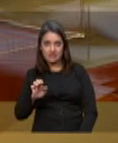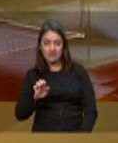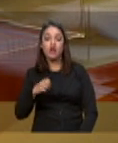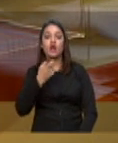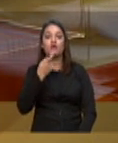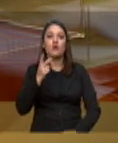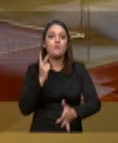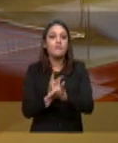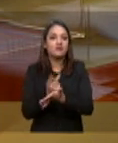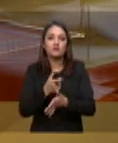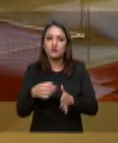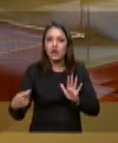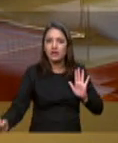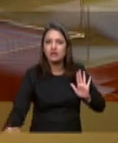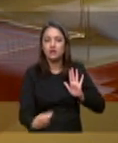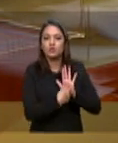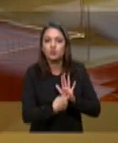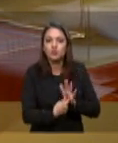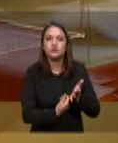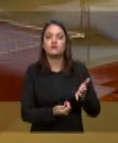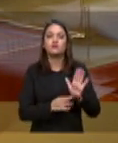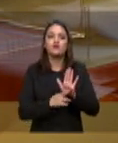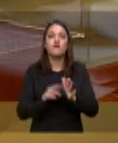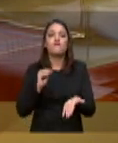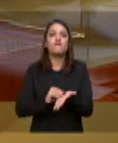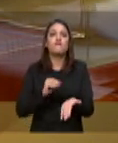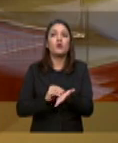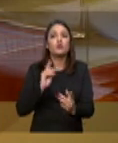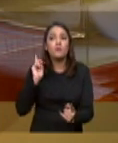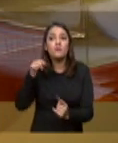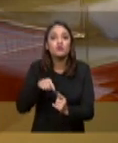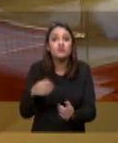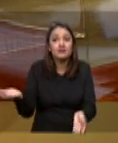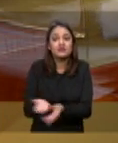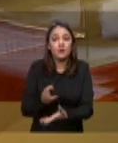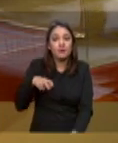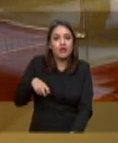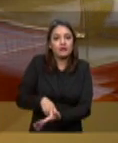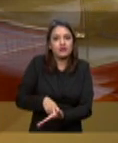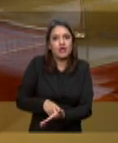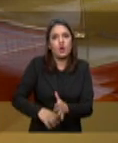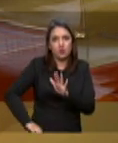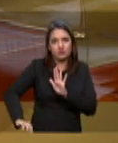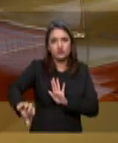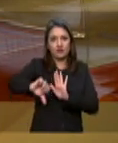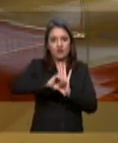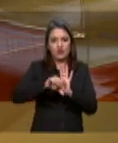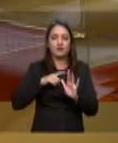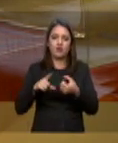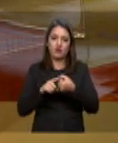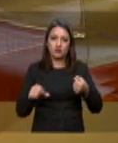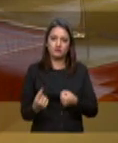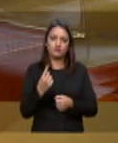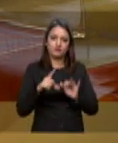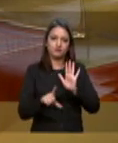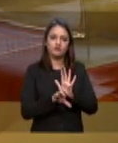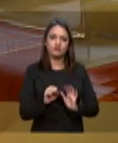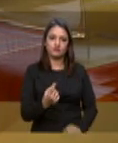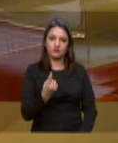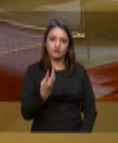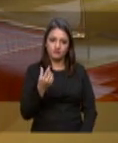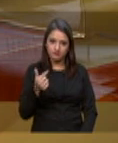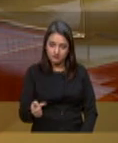possível representação fiscal para fins penais nos crimes contra a Previdência Social. No artigo 1º da Lei 8.137,